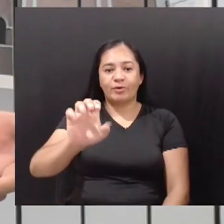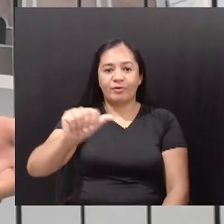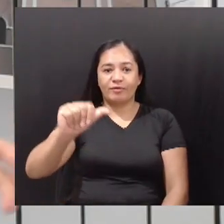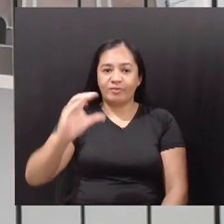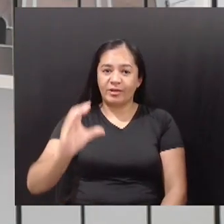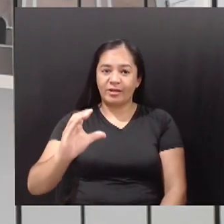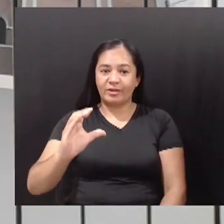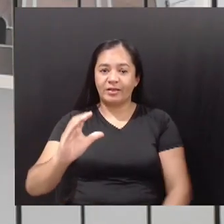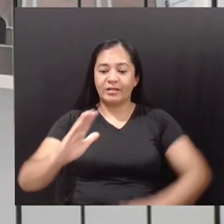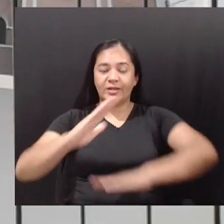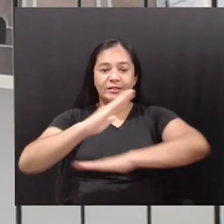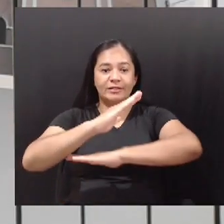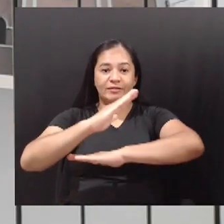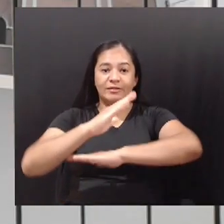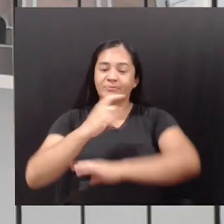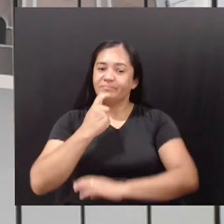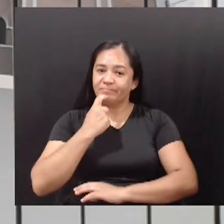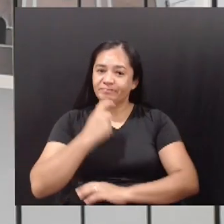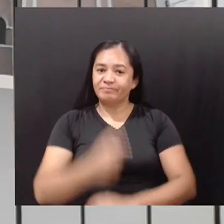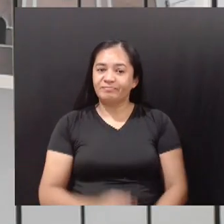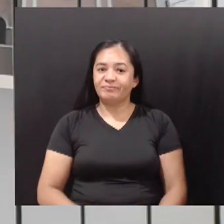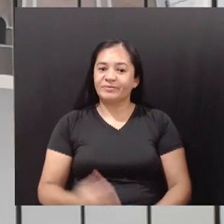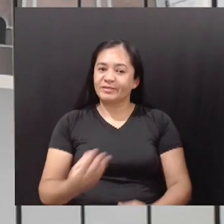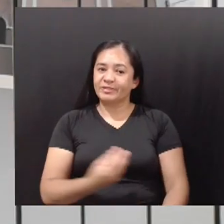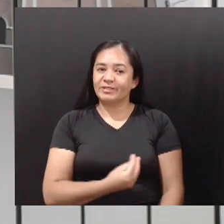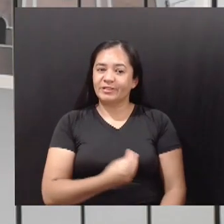Câmara Campinas estava entre as finalistas.